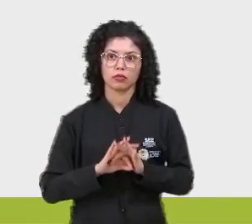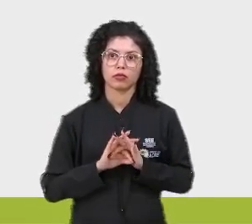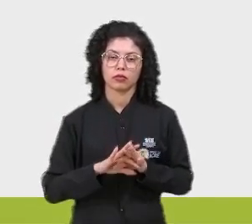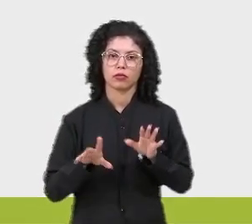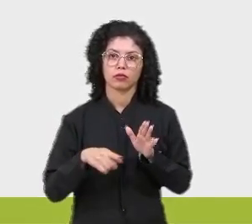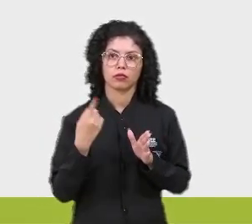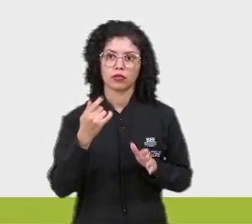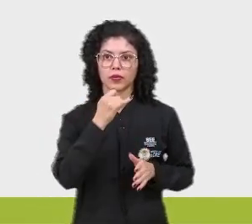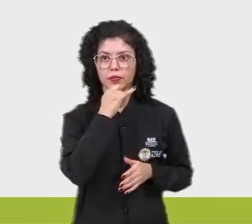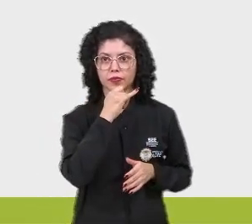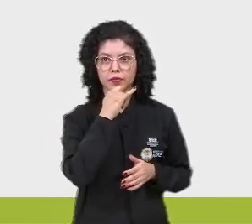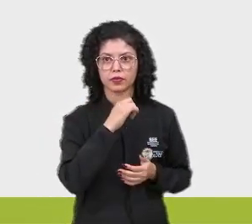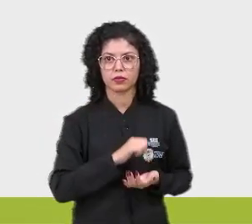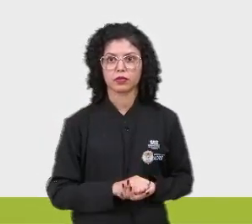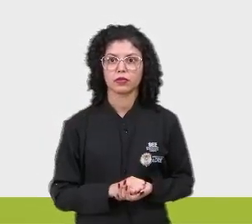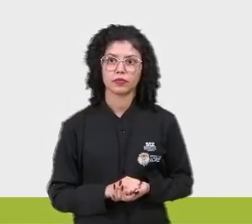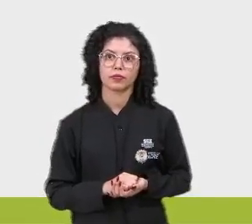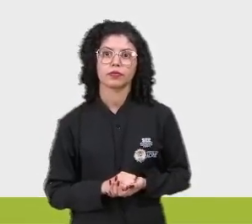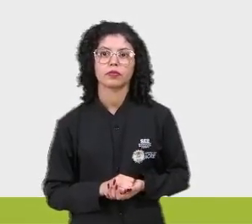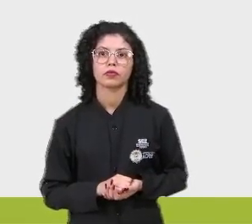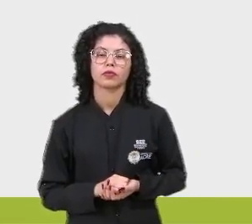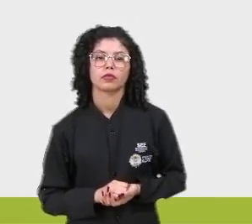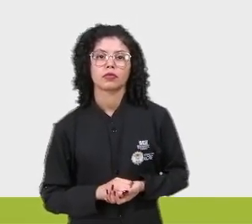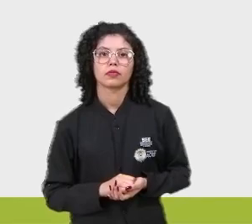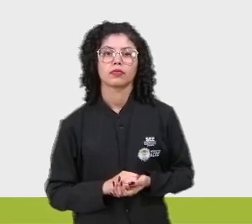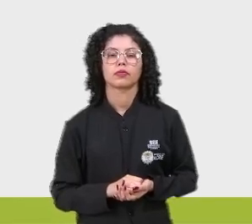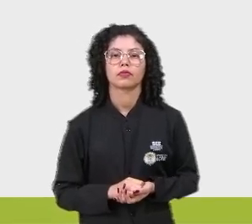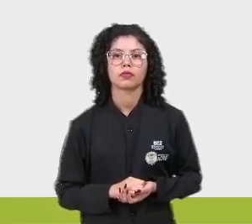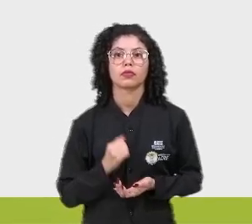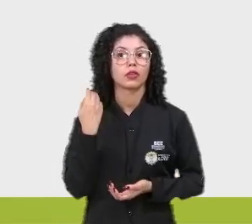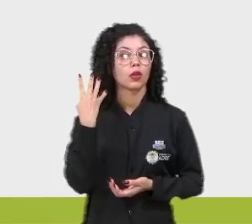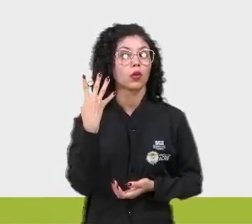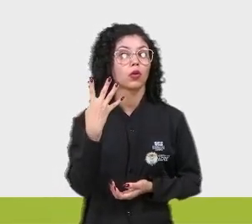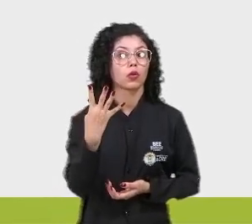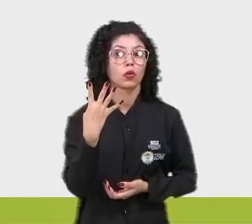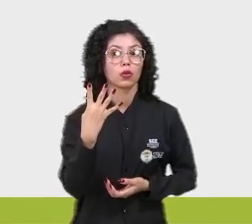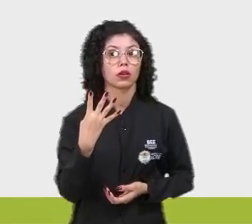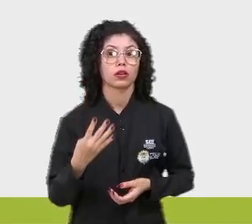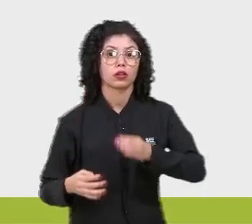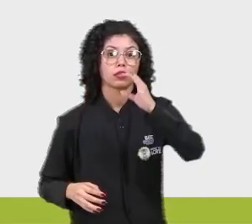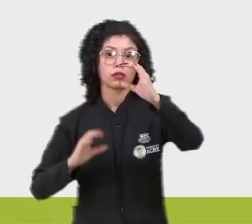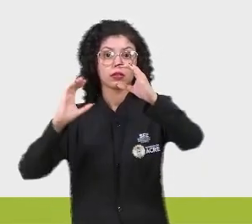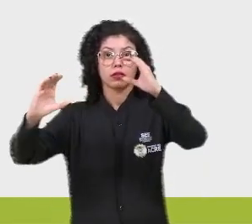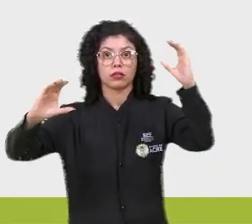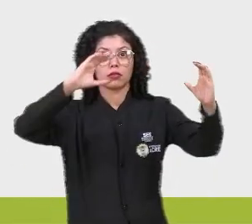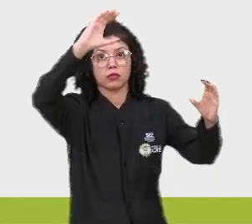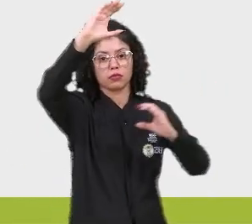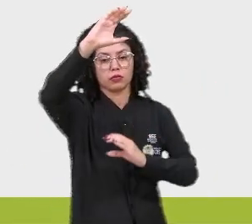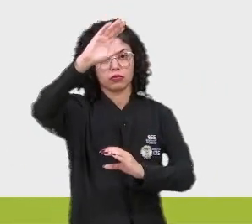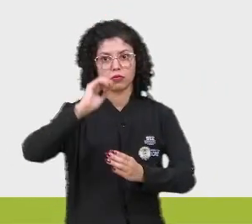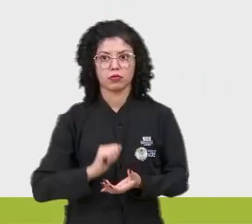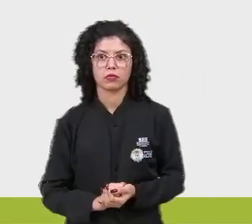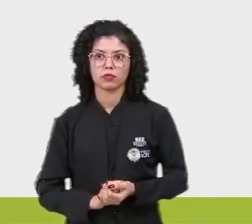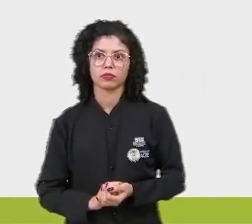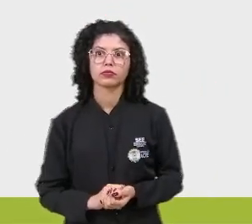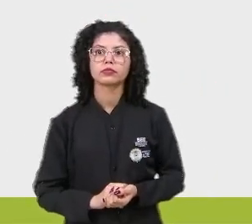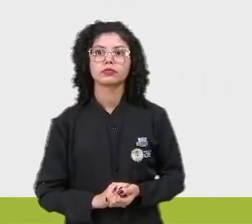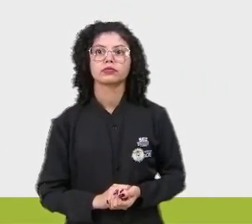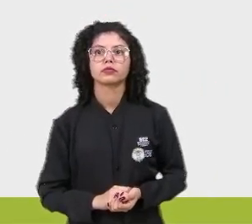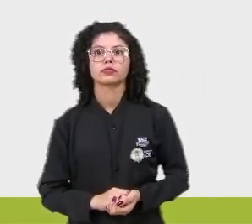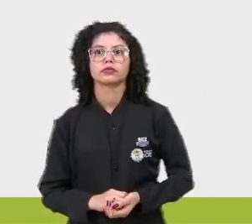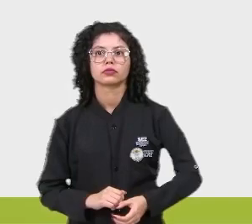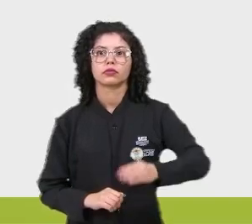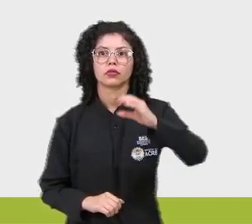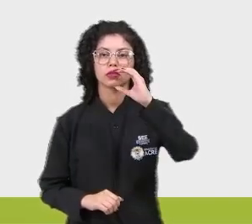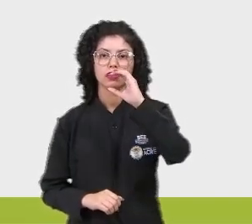No primeiro exemplo, eu tenho o carbono fazendo um total de 4 ligações simples. No segundo exemplo, eu